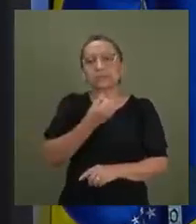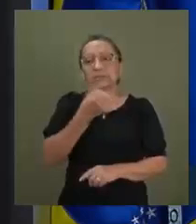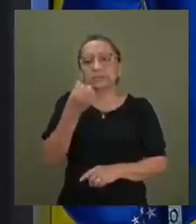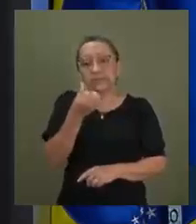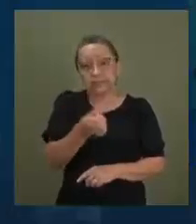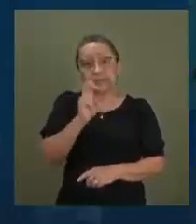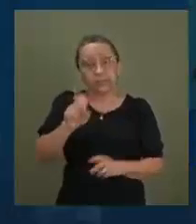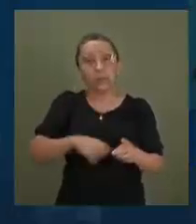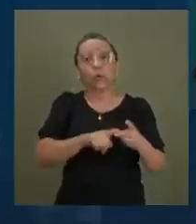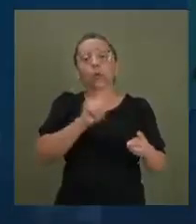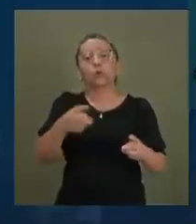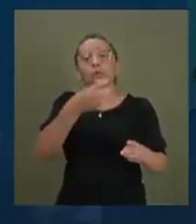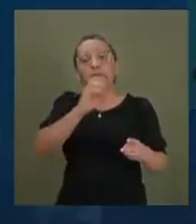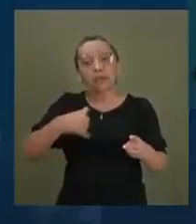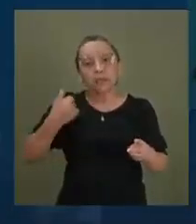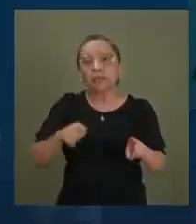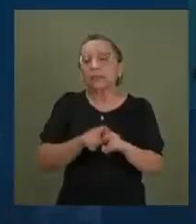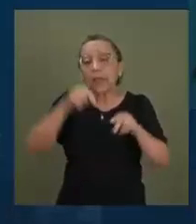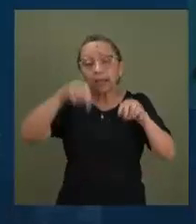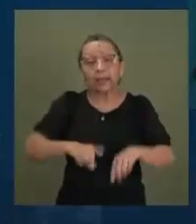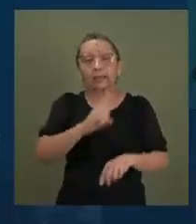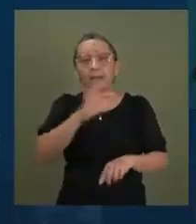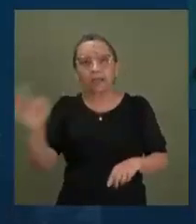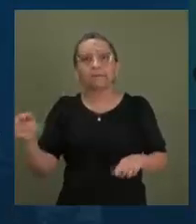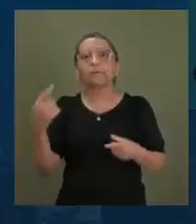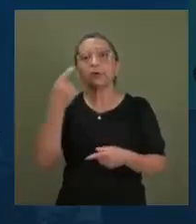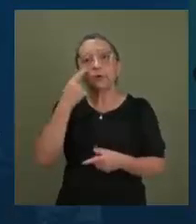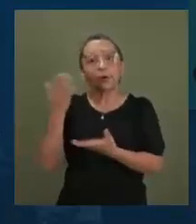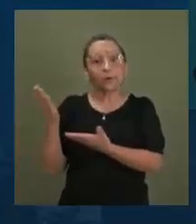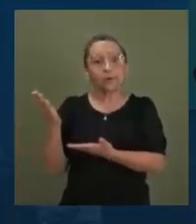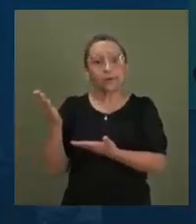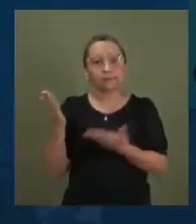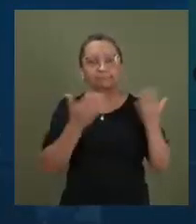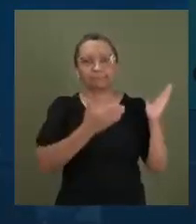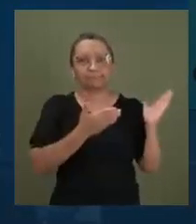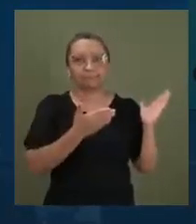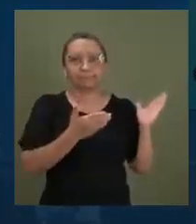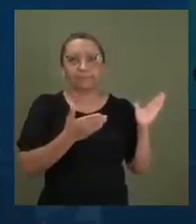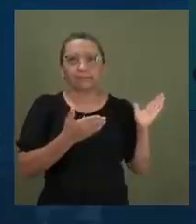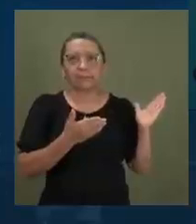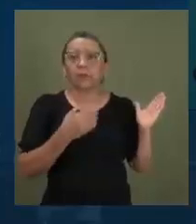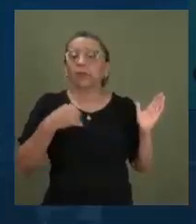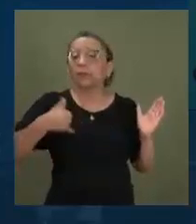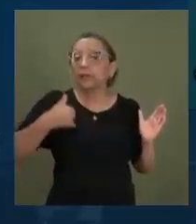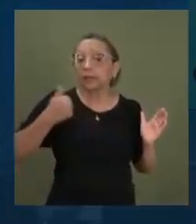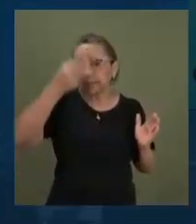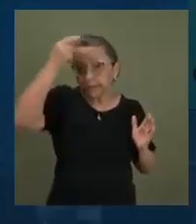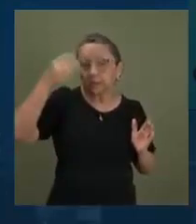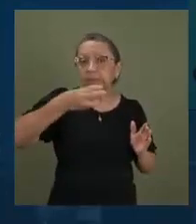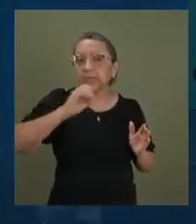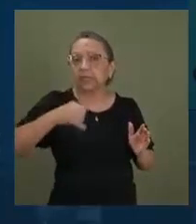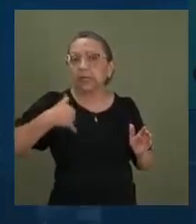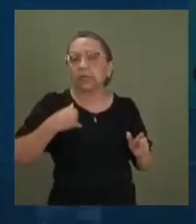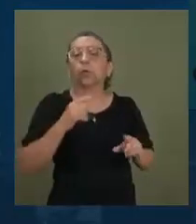idade, caso aqui do DF, ruptura de aorta, caso aqui do DF, ruptura com 30 anos de idade, após